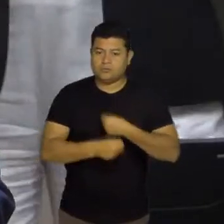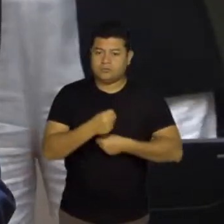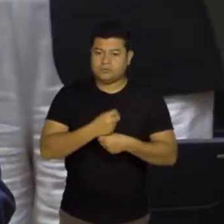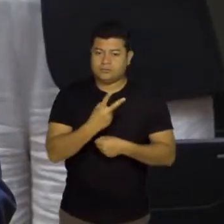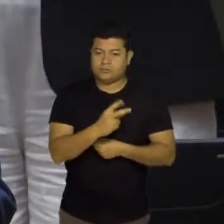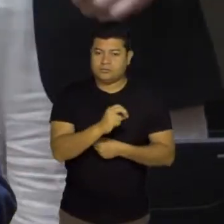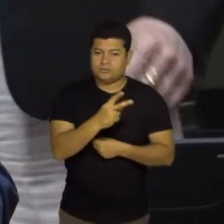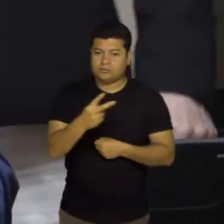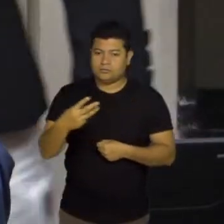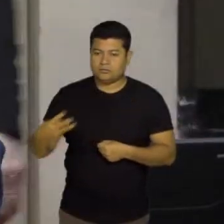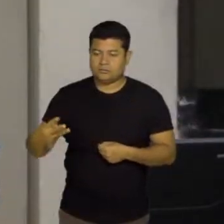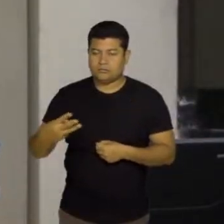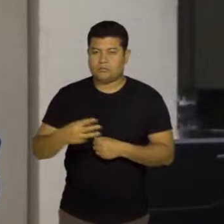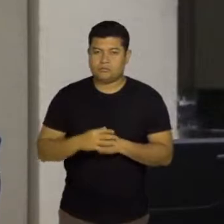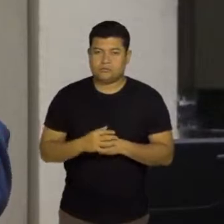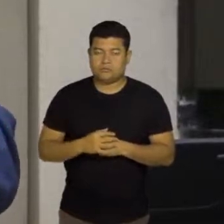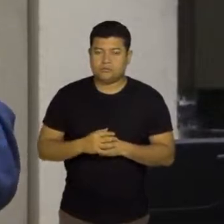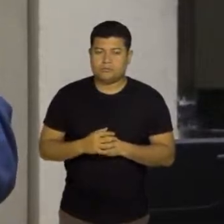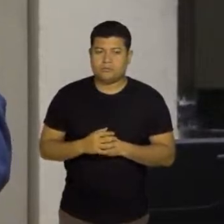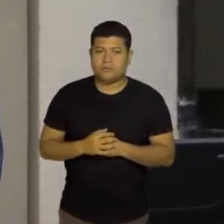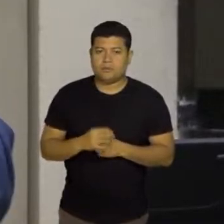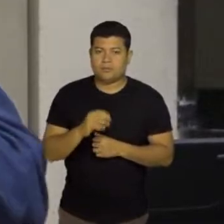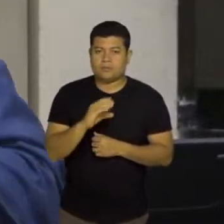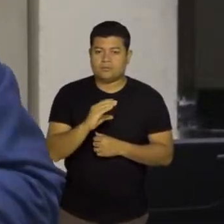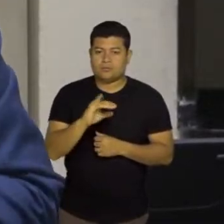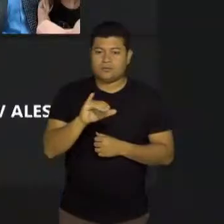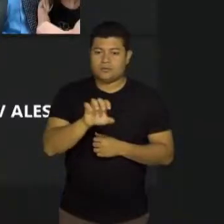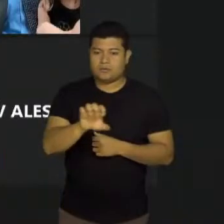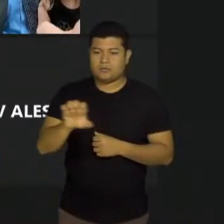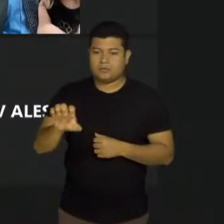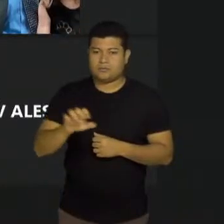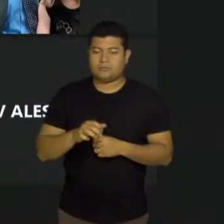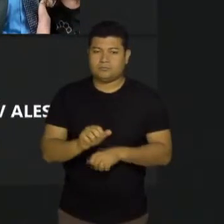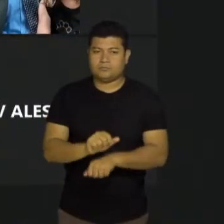CIE. Está suspensa a presente sessão.